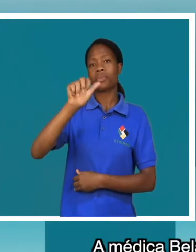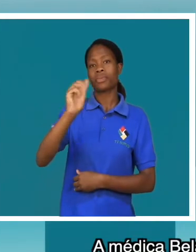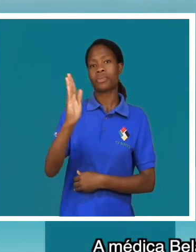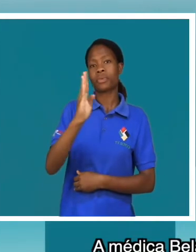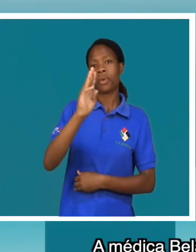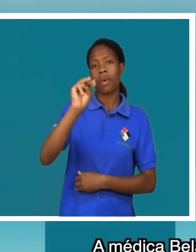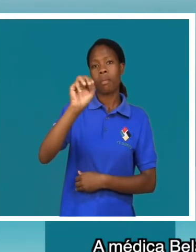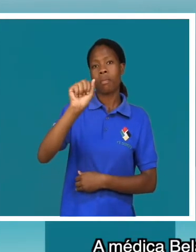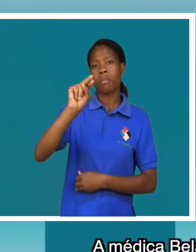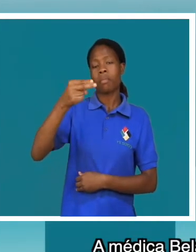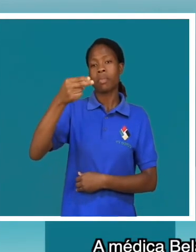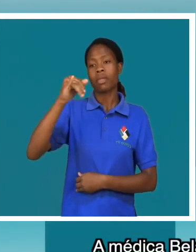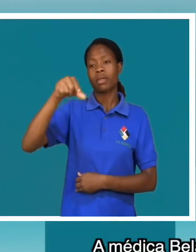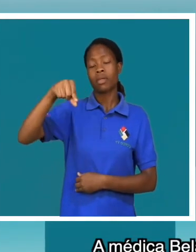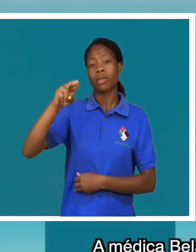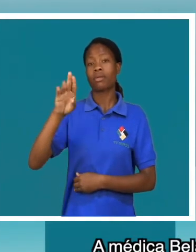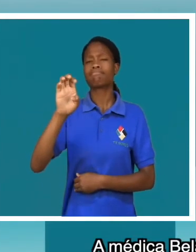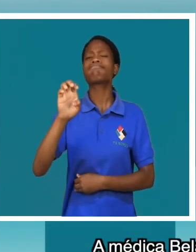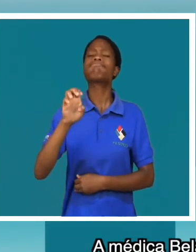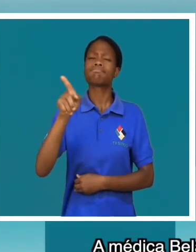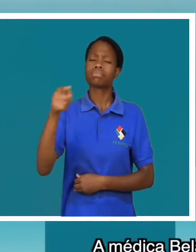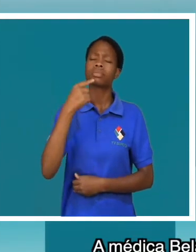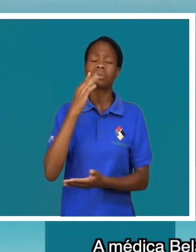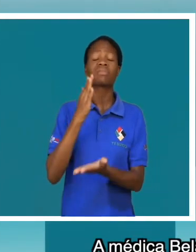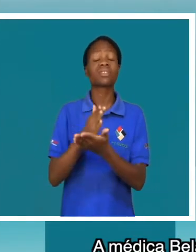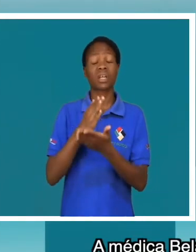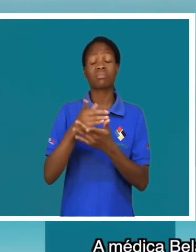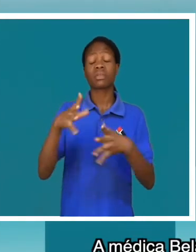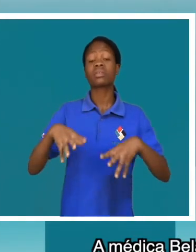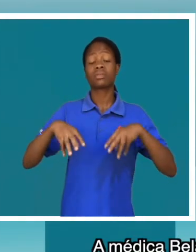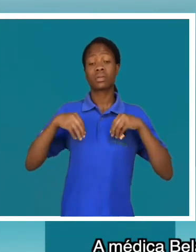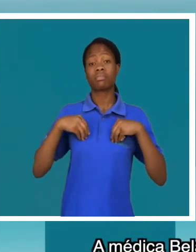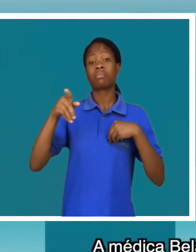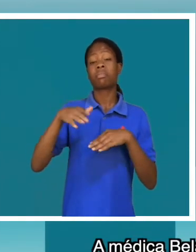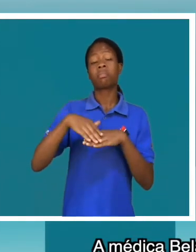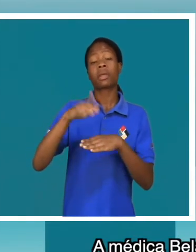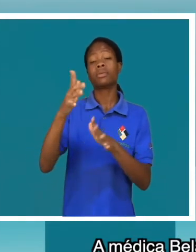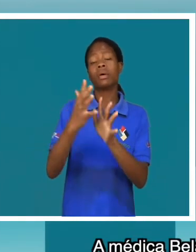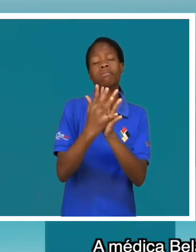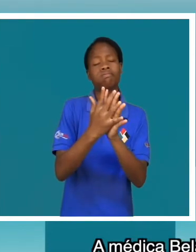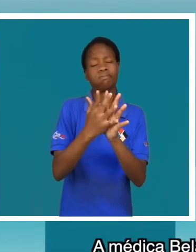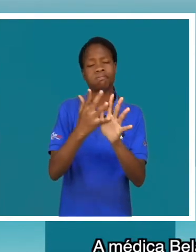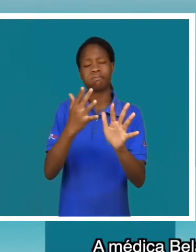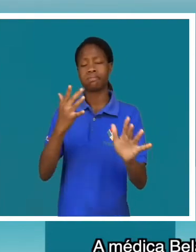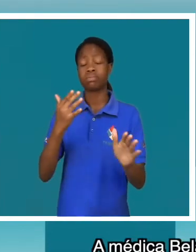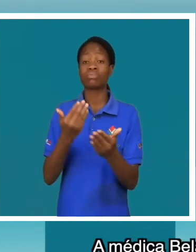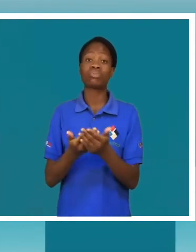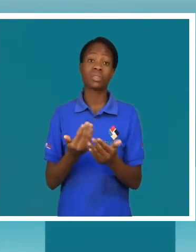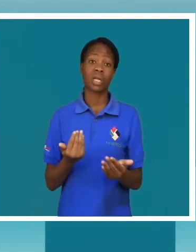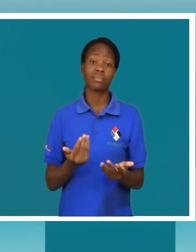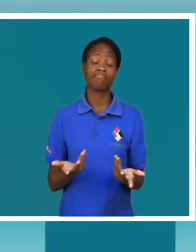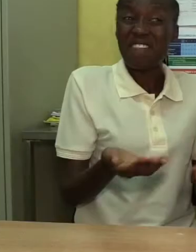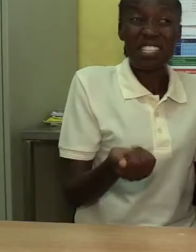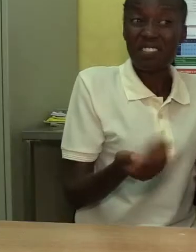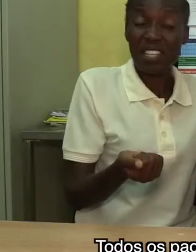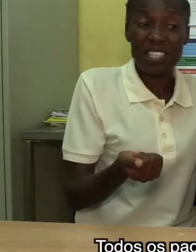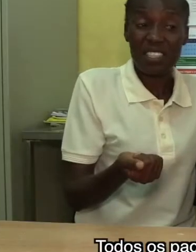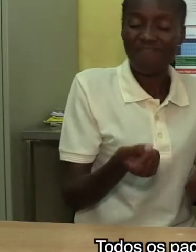A médica Bela Manique reconhece as enchentes nas unidades sanitárias e explica os motivos.